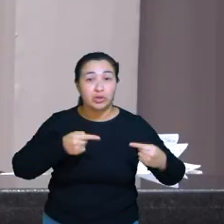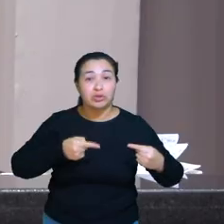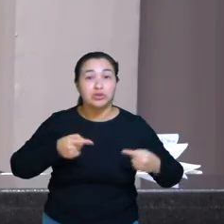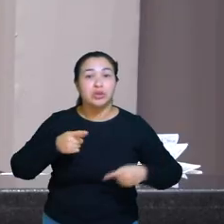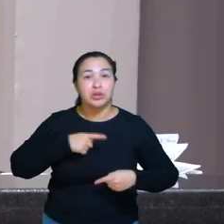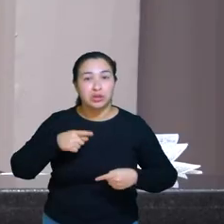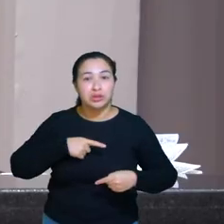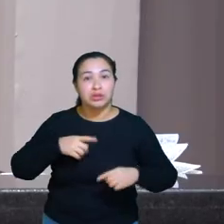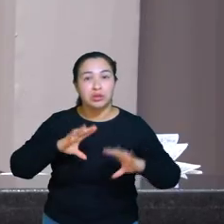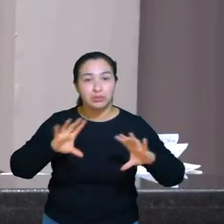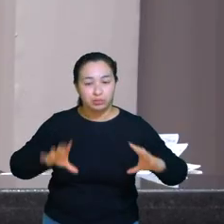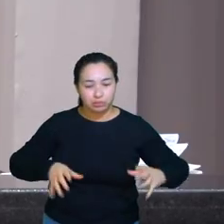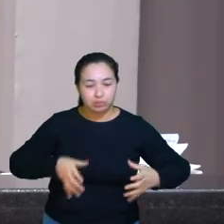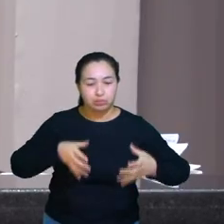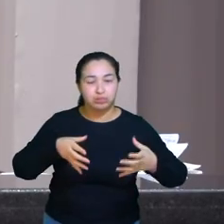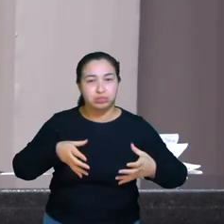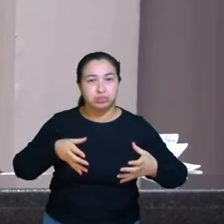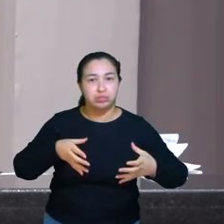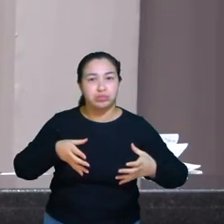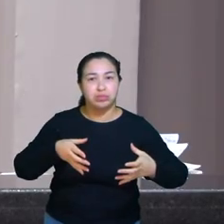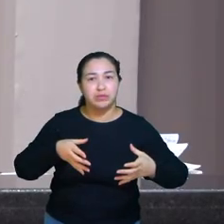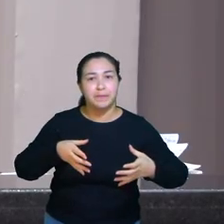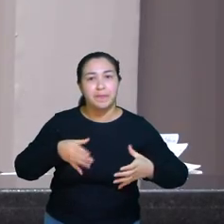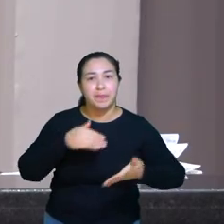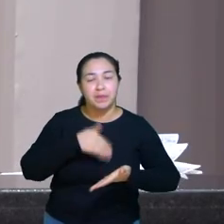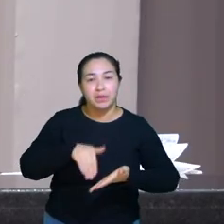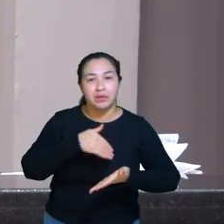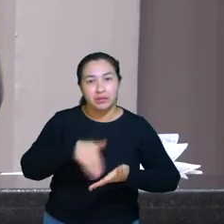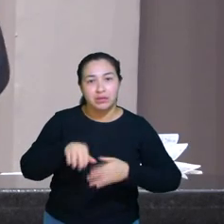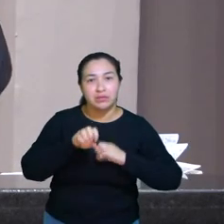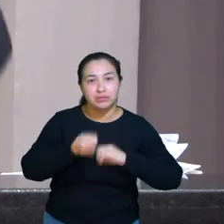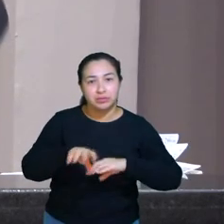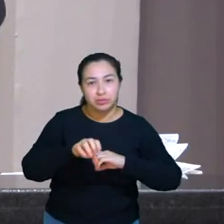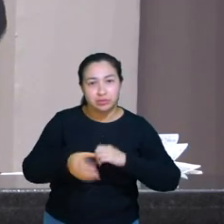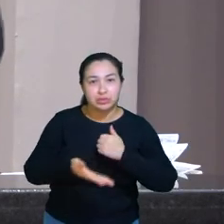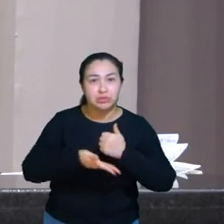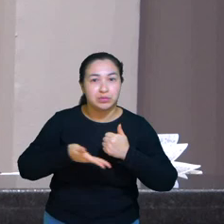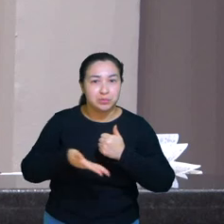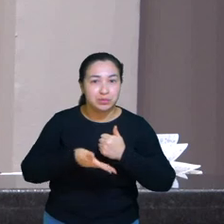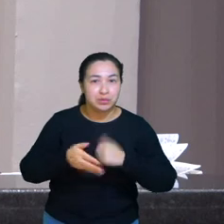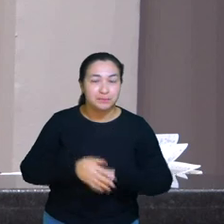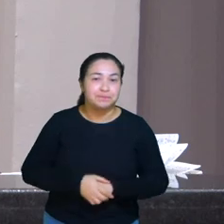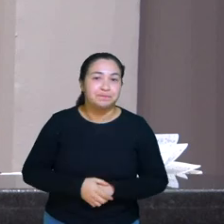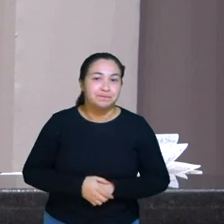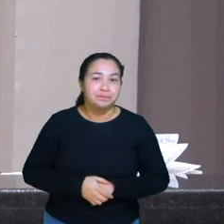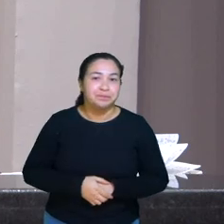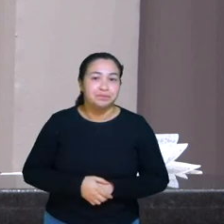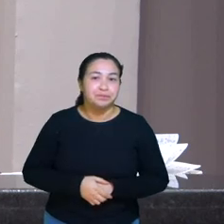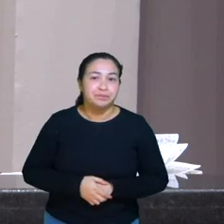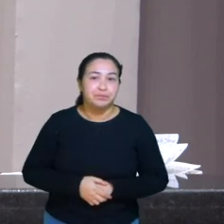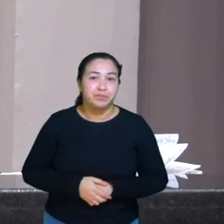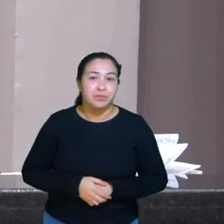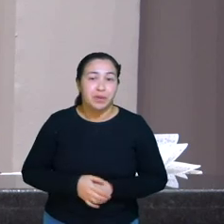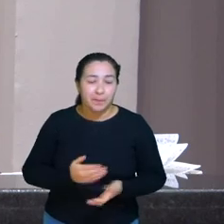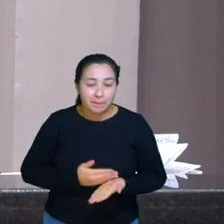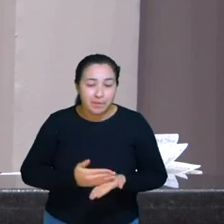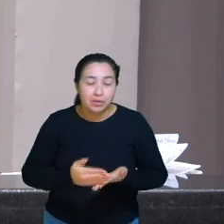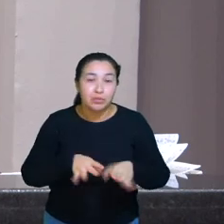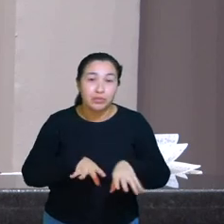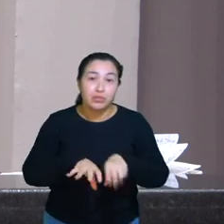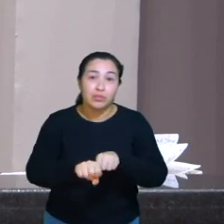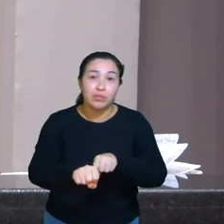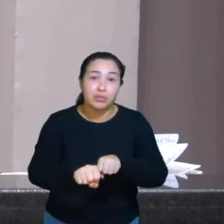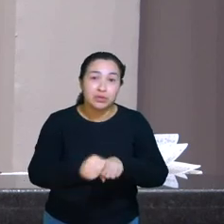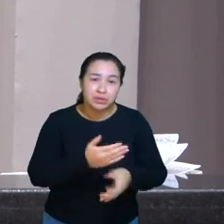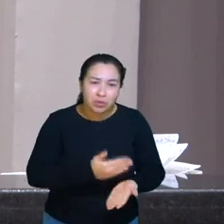eh e que são coordenadas pela Secretaria de Educação Básica no âmbito da formação Inicial e da formação